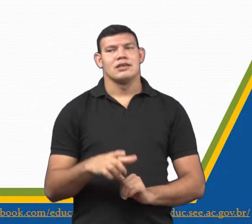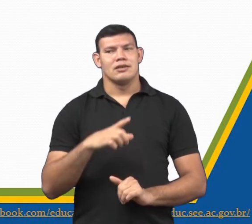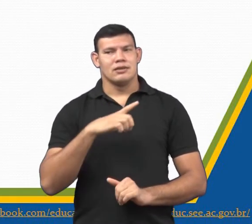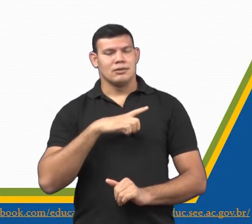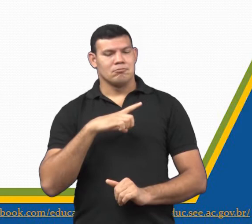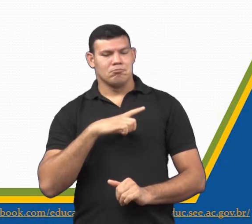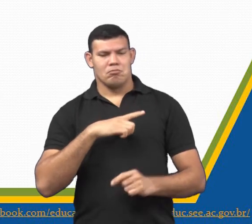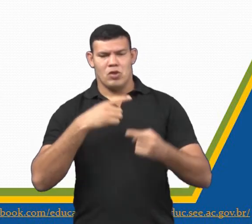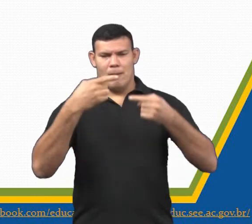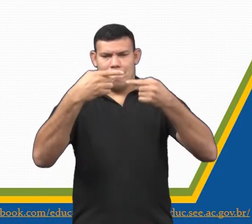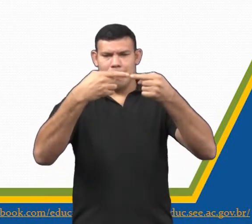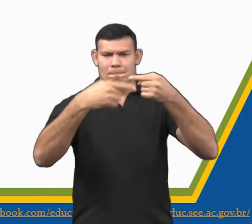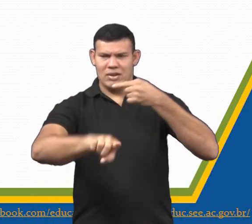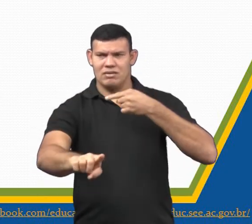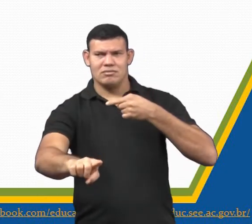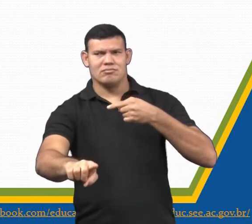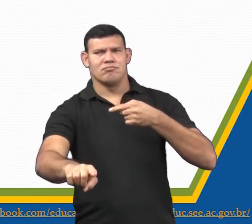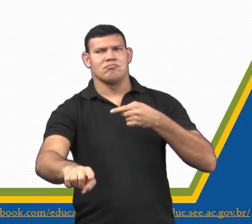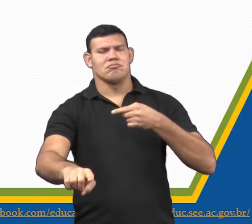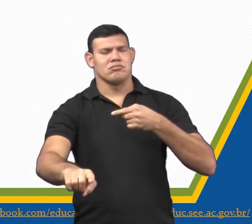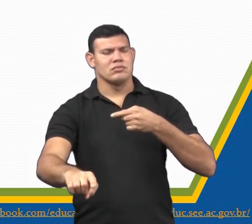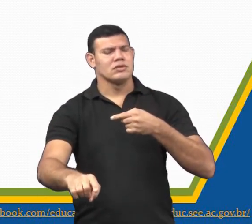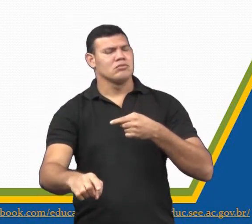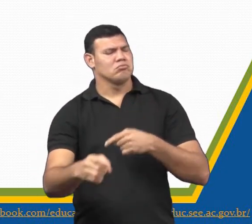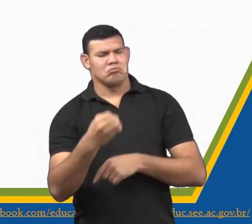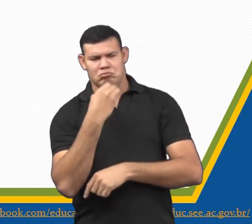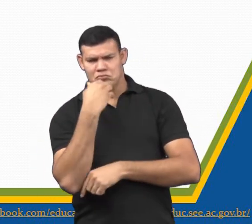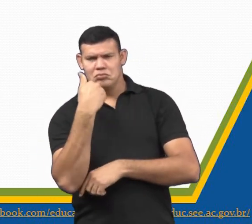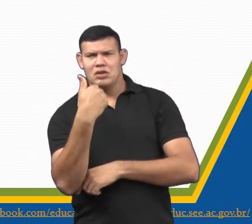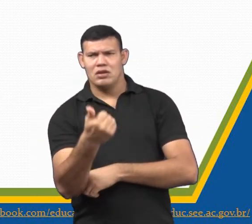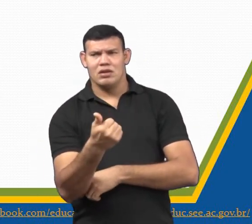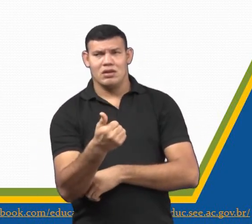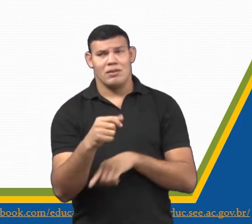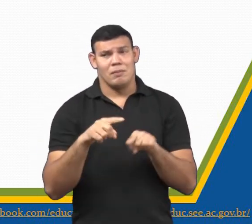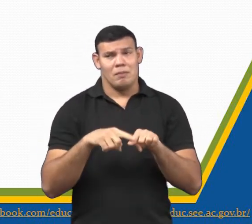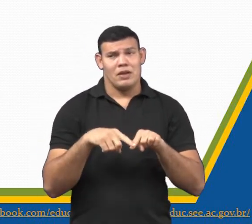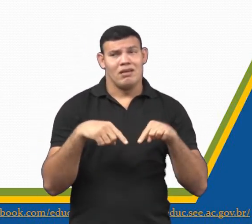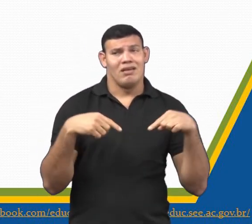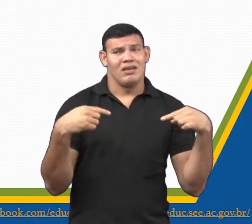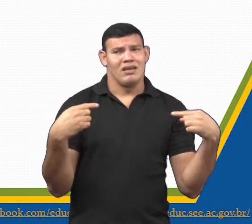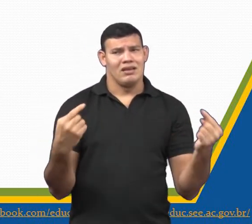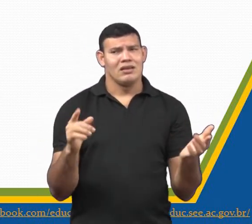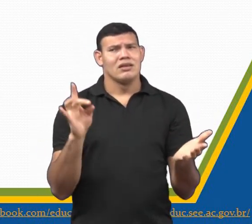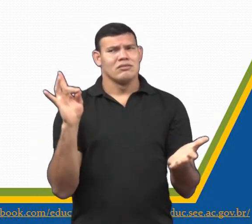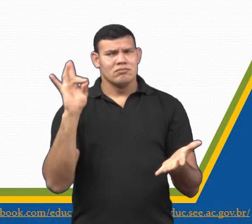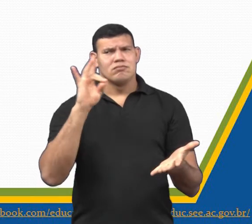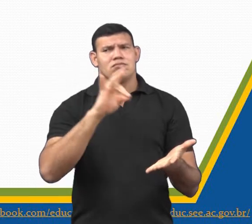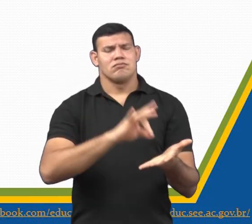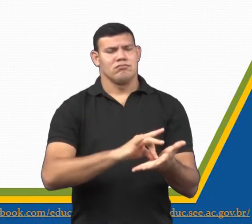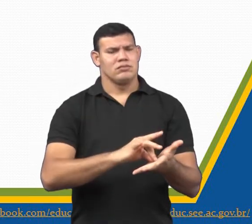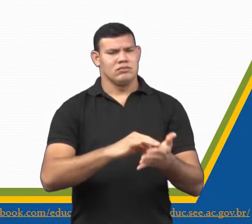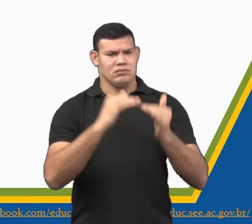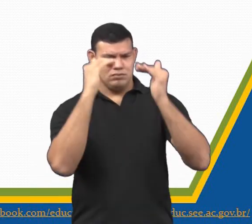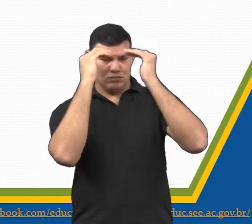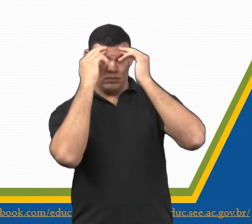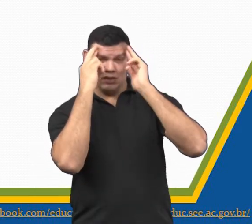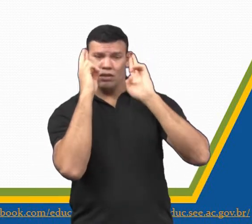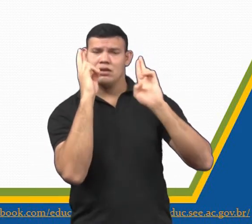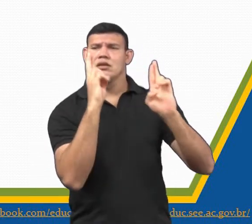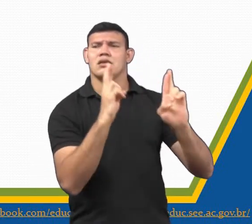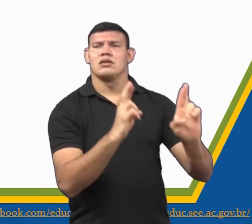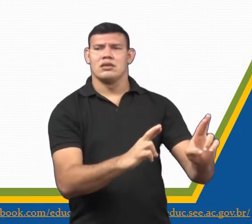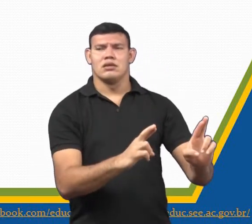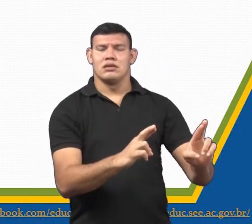en desacuerdo, me parece súper bien, pero de verdad sean más respetuosos. El